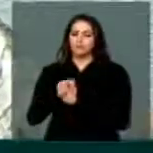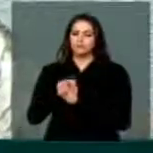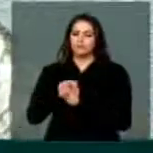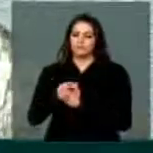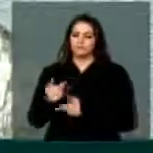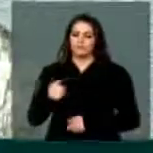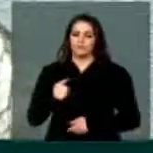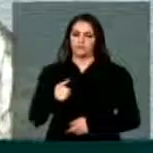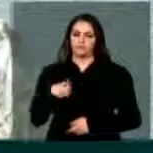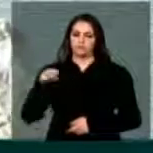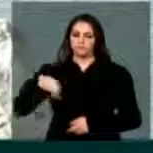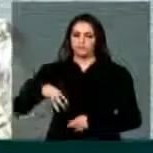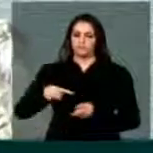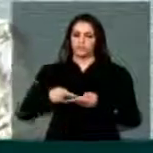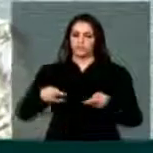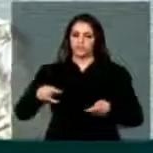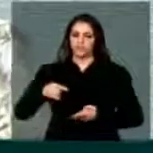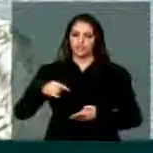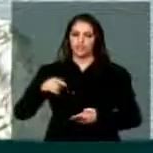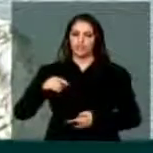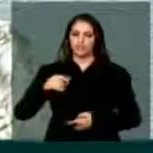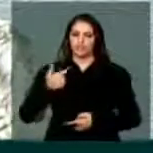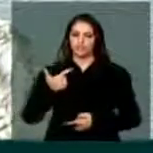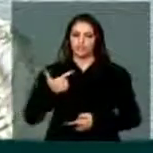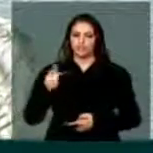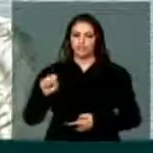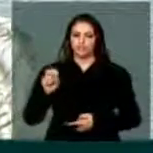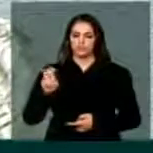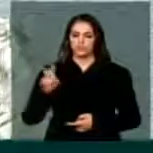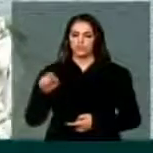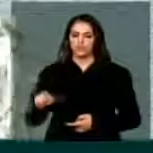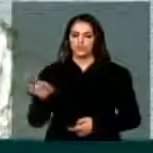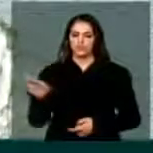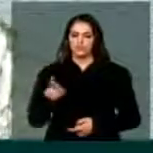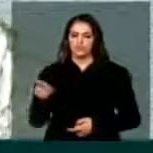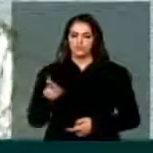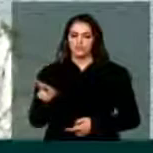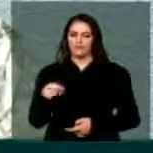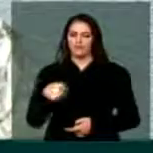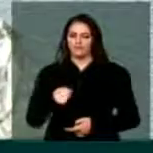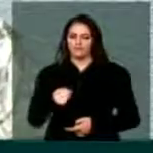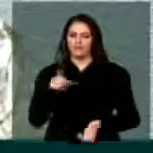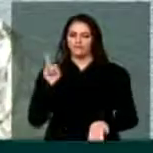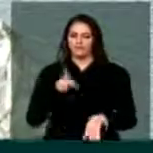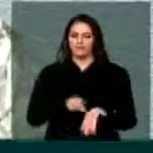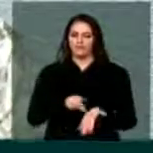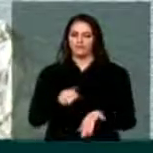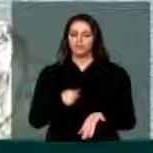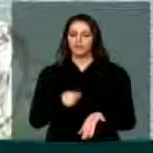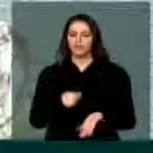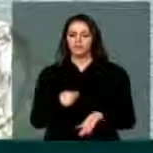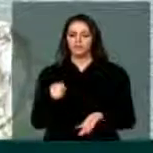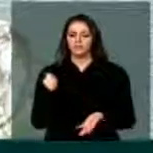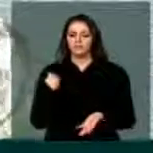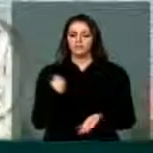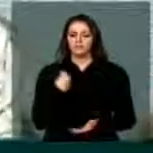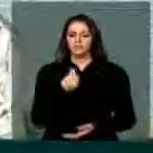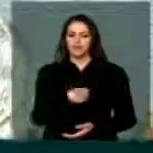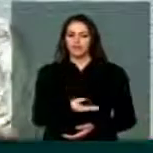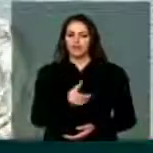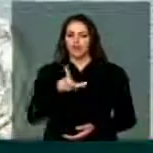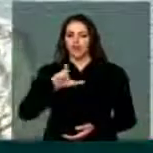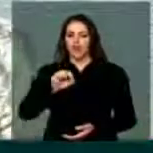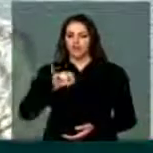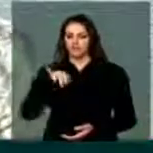devendo, ele levou um cheque de R$285 mil, e eu entreguei, de fato, uma loja